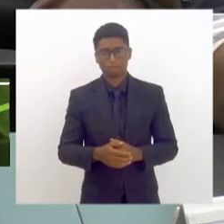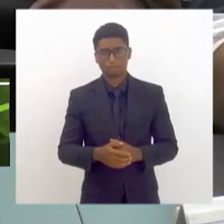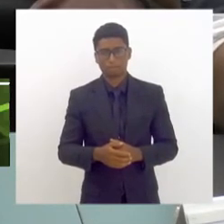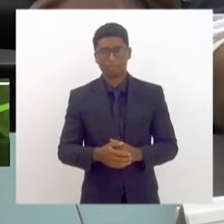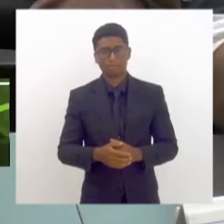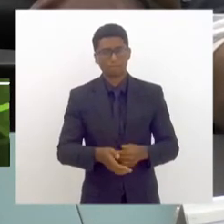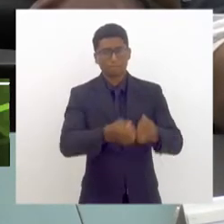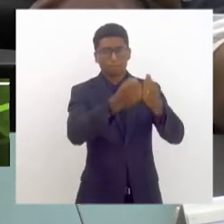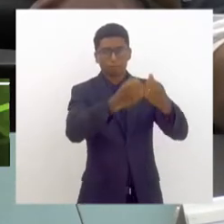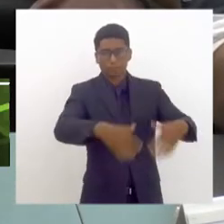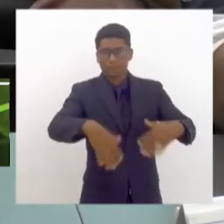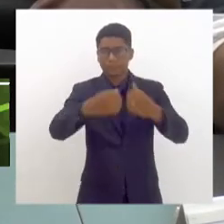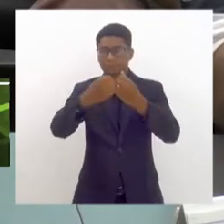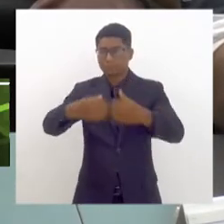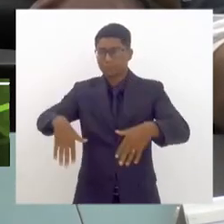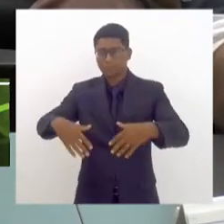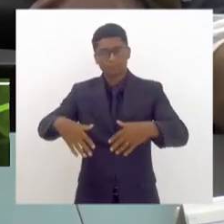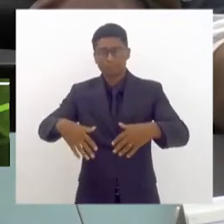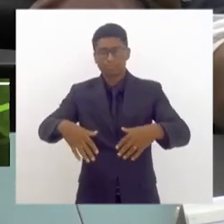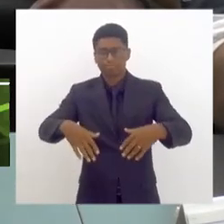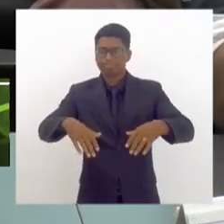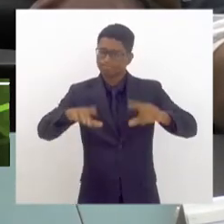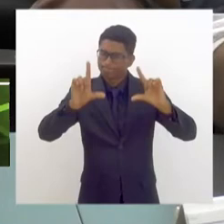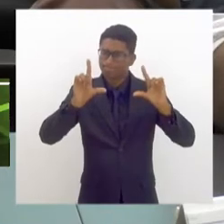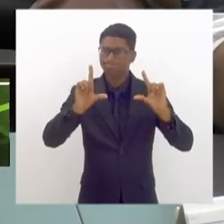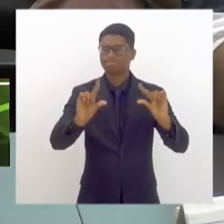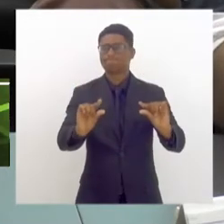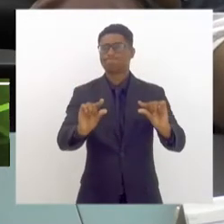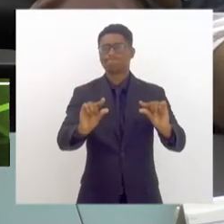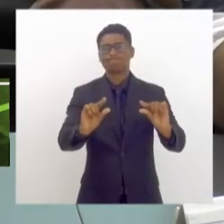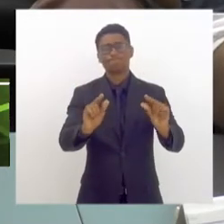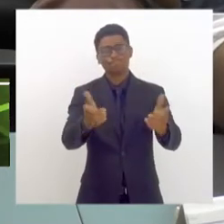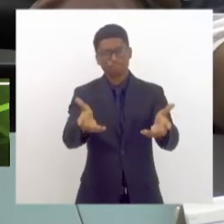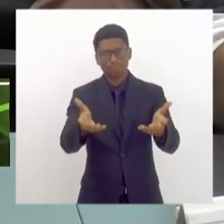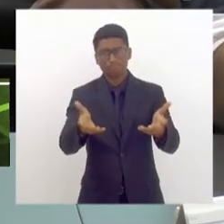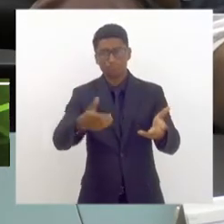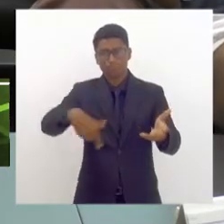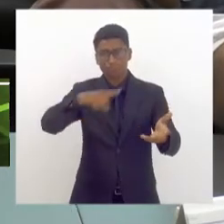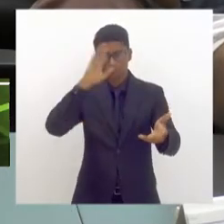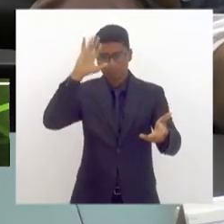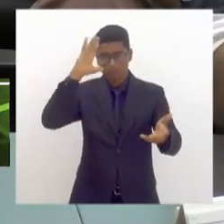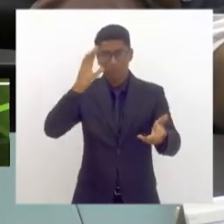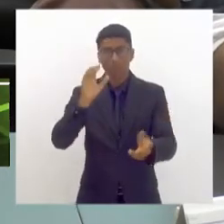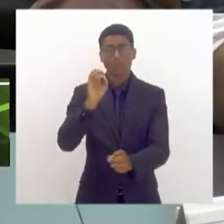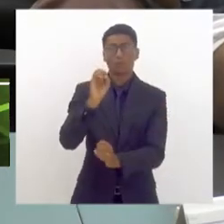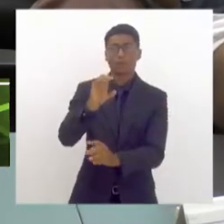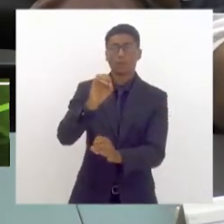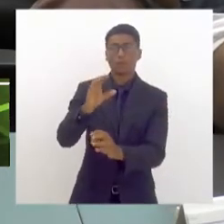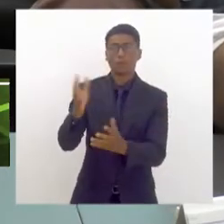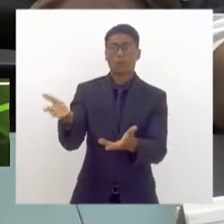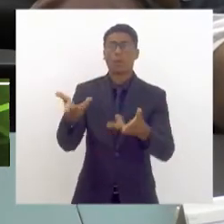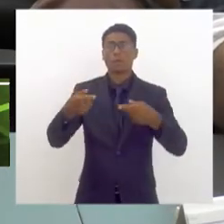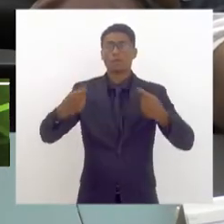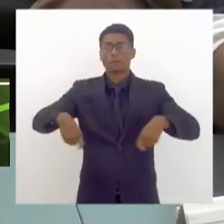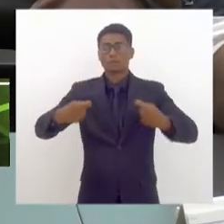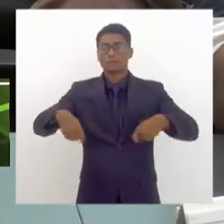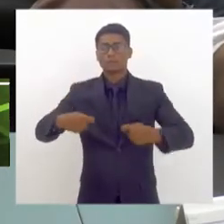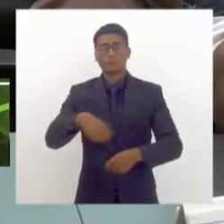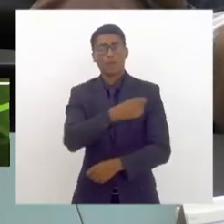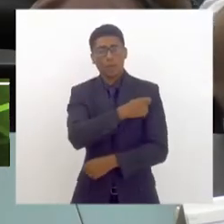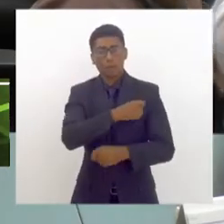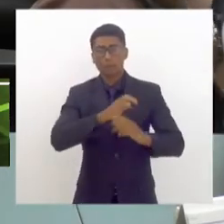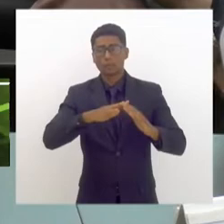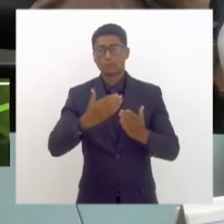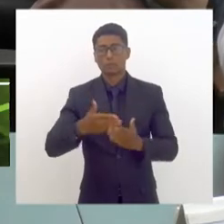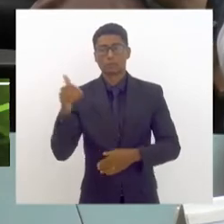os danos minimamente para que a gente consiga pensar nessa educação de qualidade. A gente precisa de estudantes dentro da escola